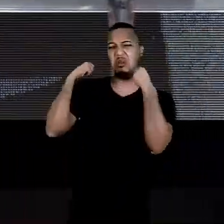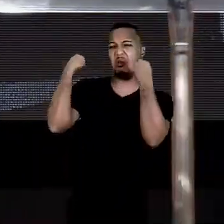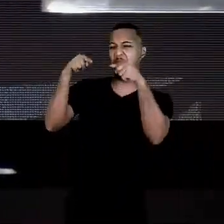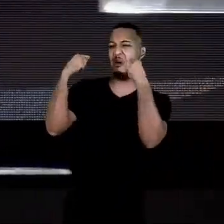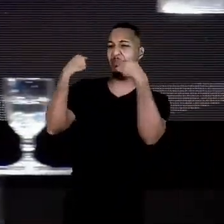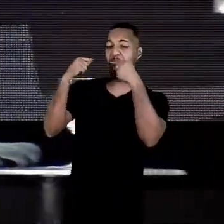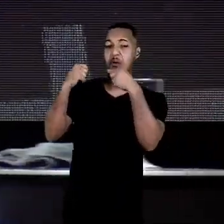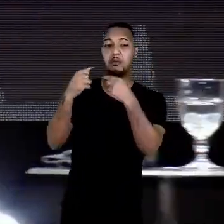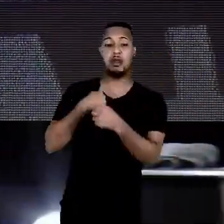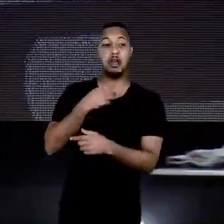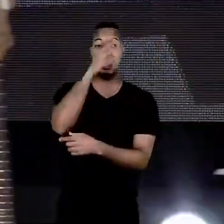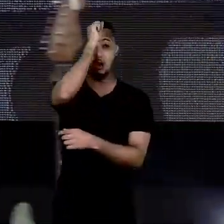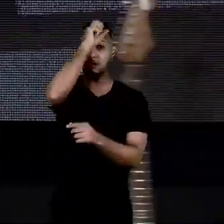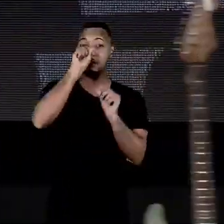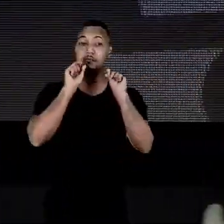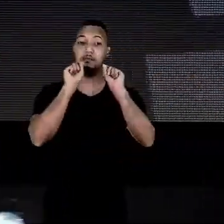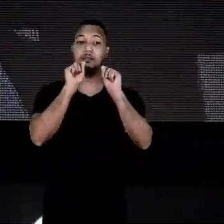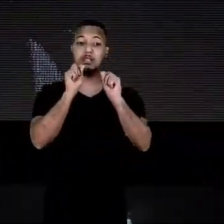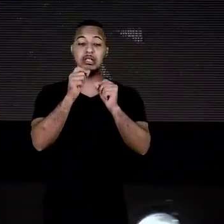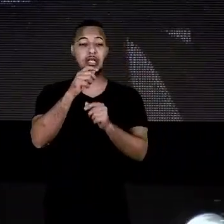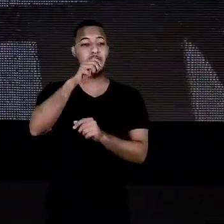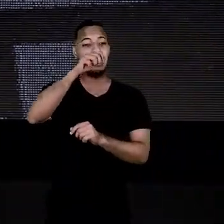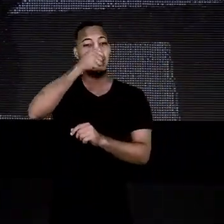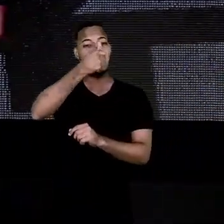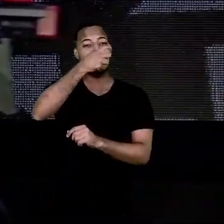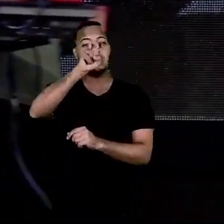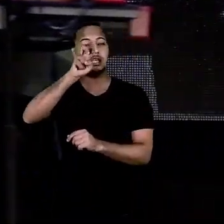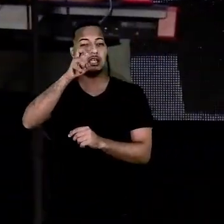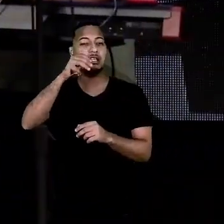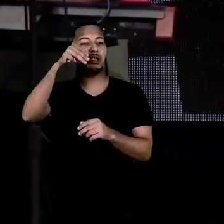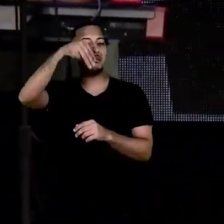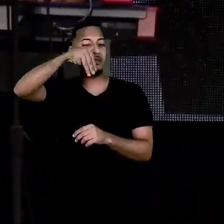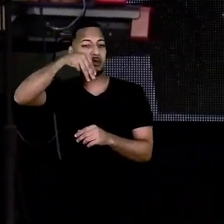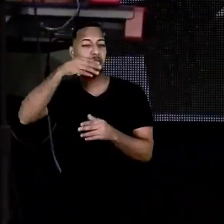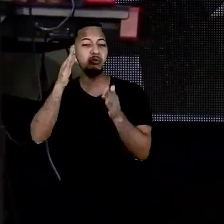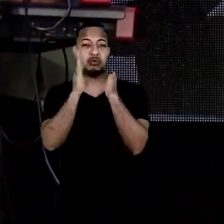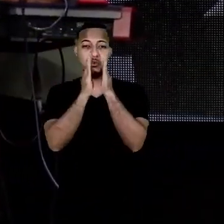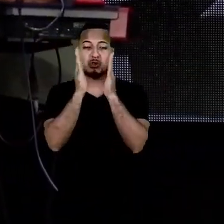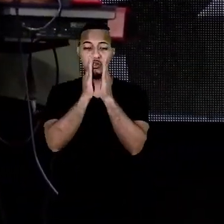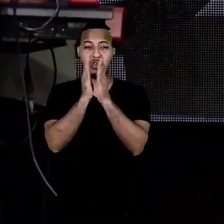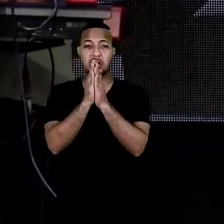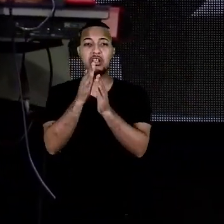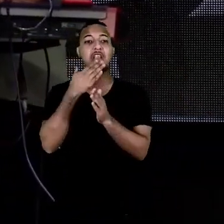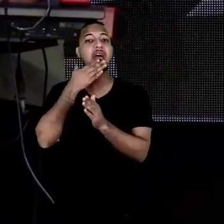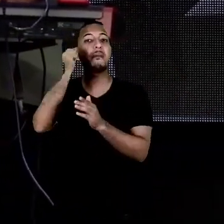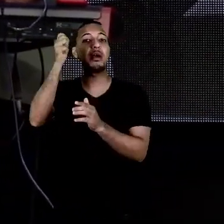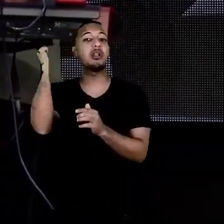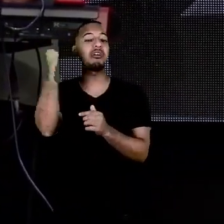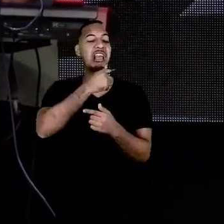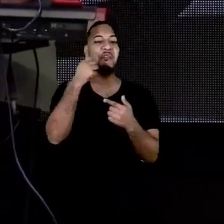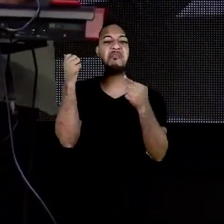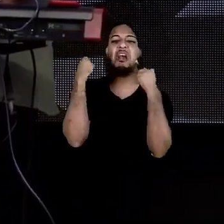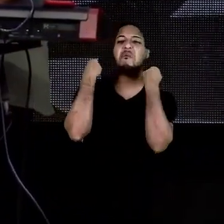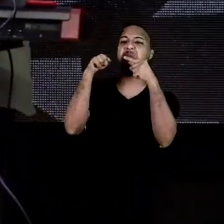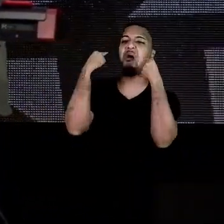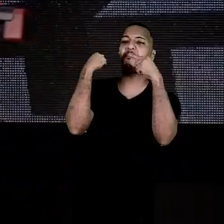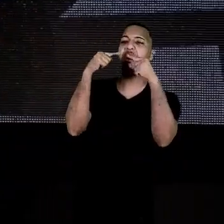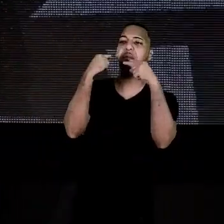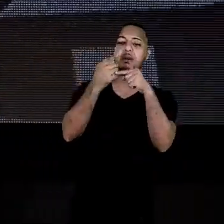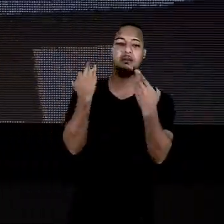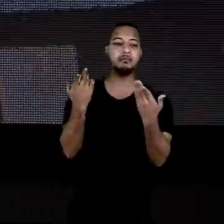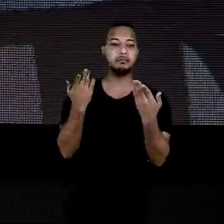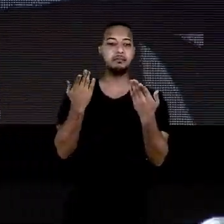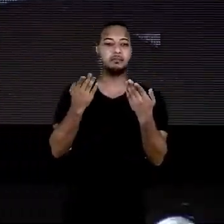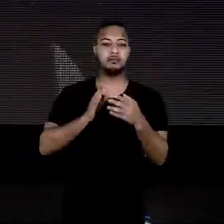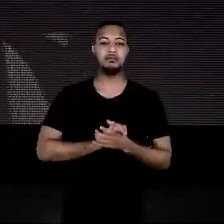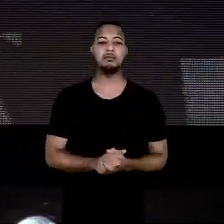que 15 minutos orando vale mais do que um ano murmurando. Às vezes a gente abre a boca para murmurar, para